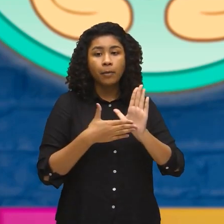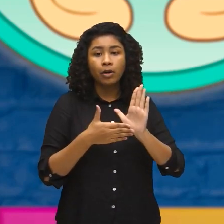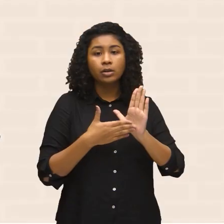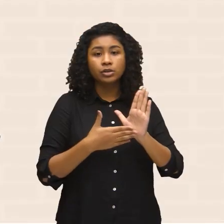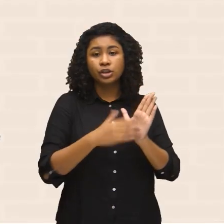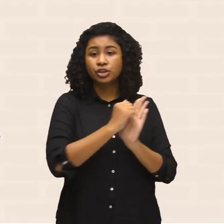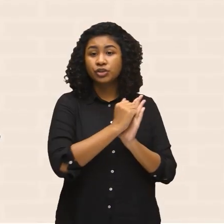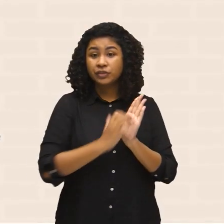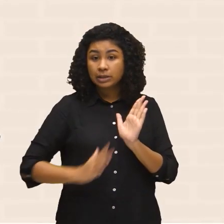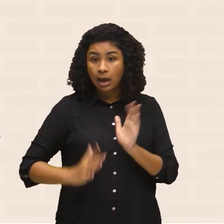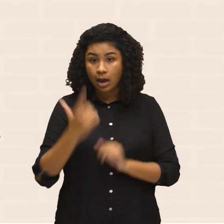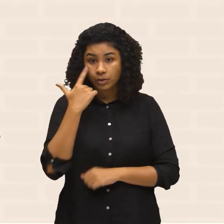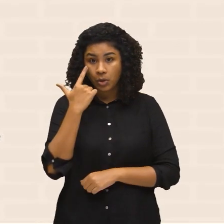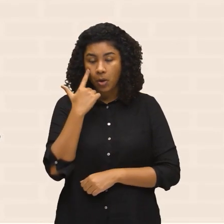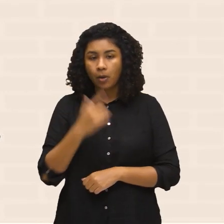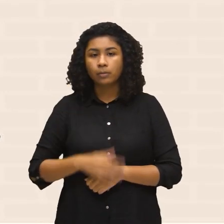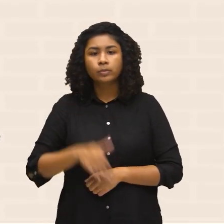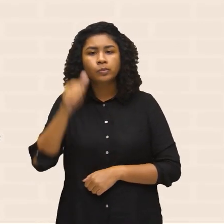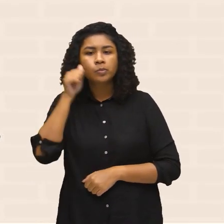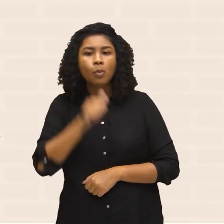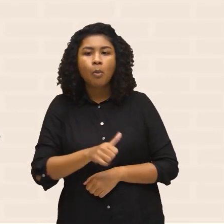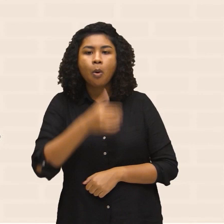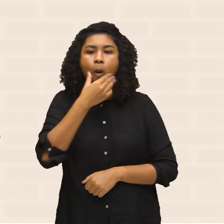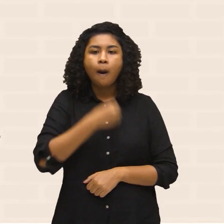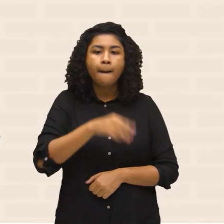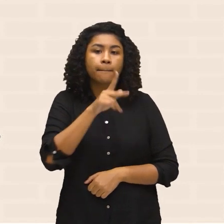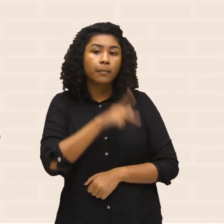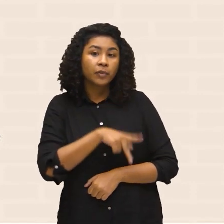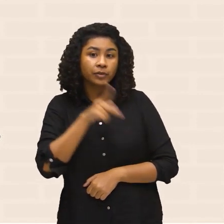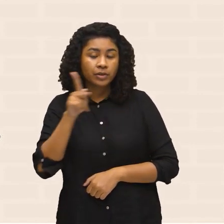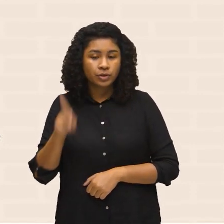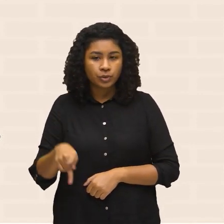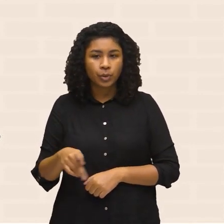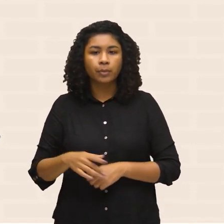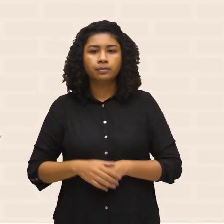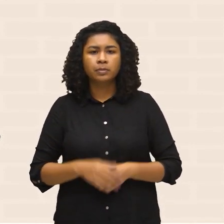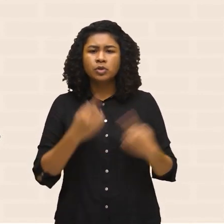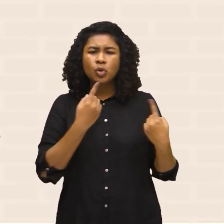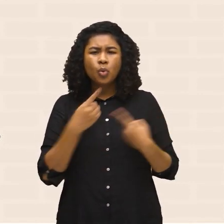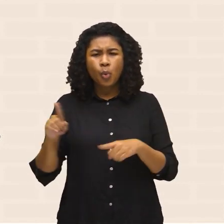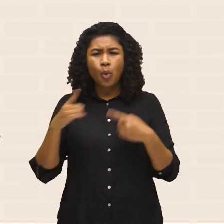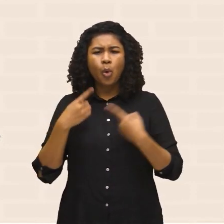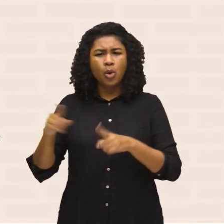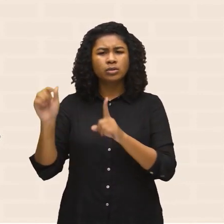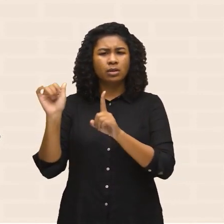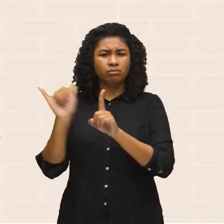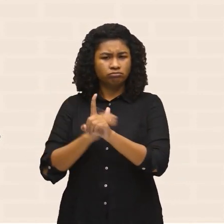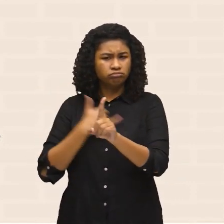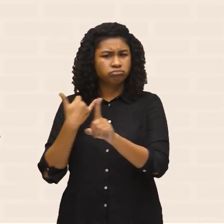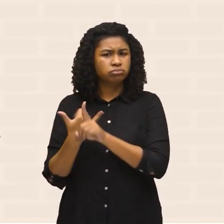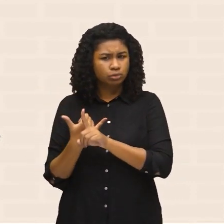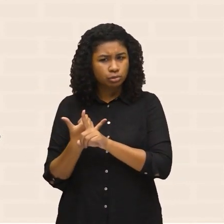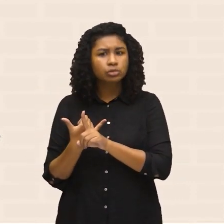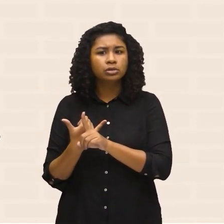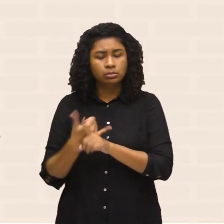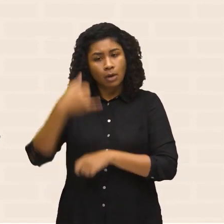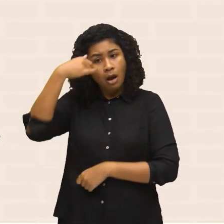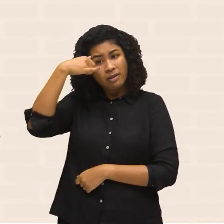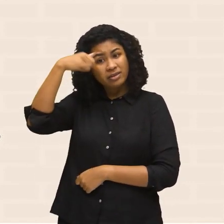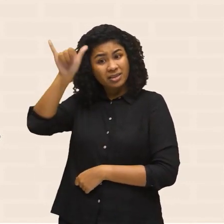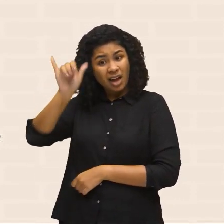prezado professor e minha professora, tá bom? Para combatermos o fenômeno do bullying de modo